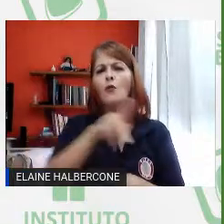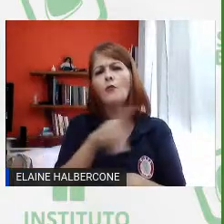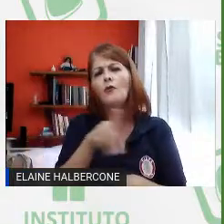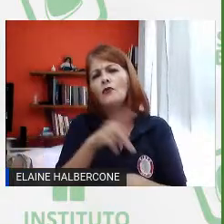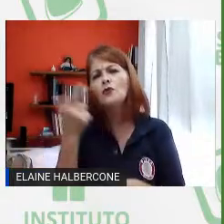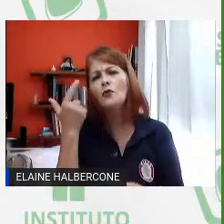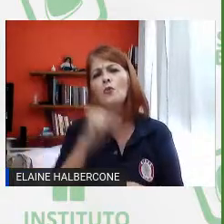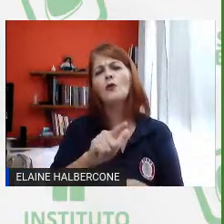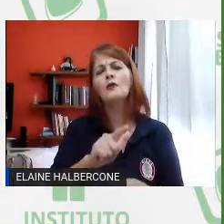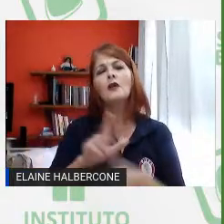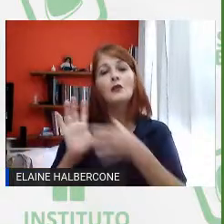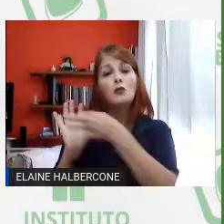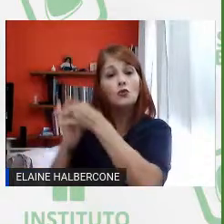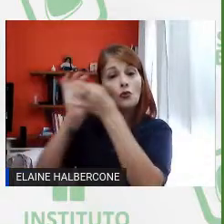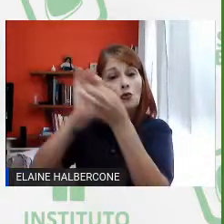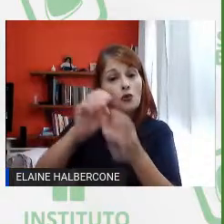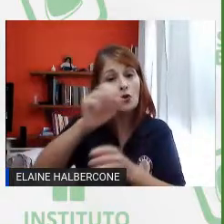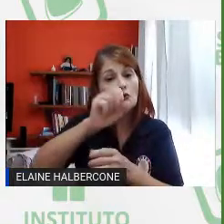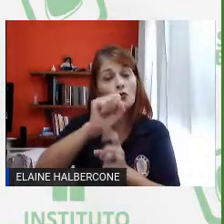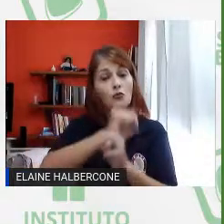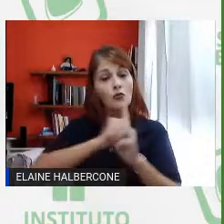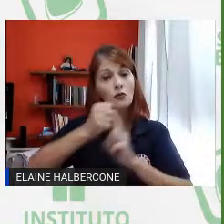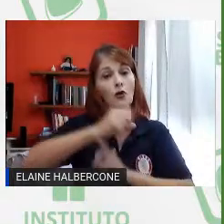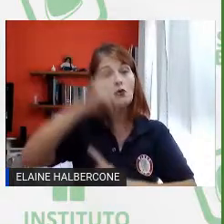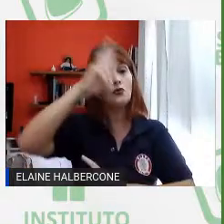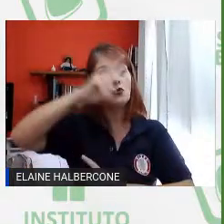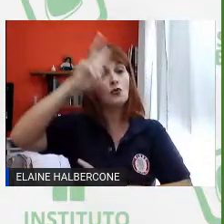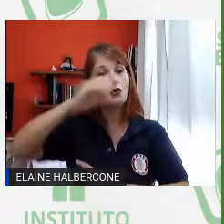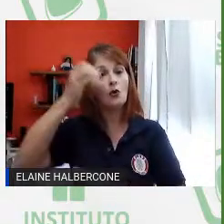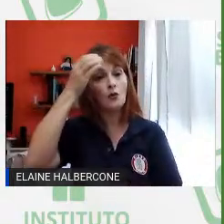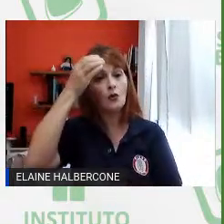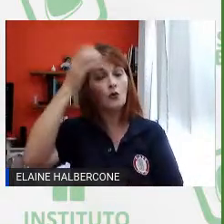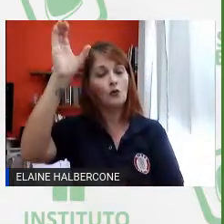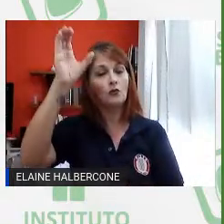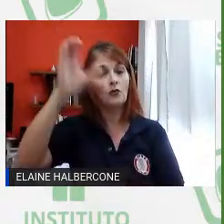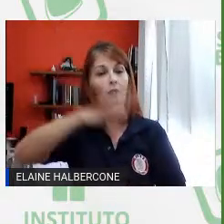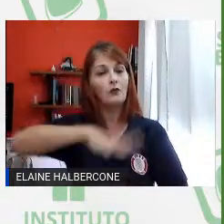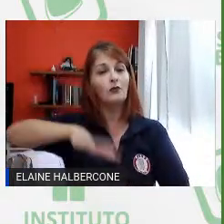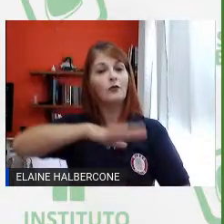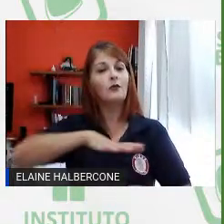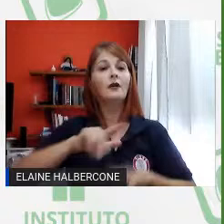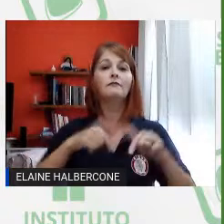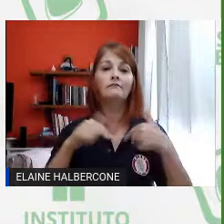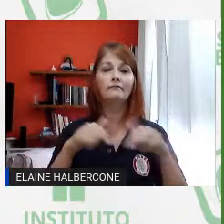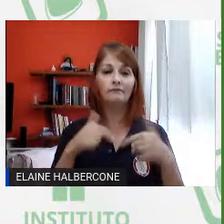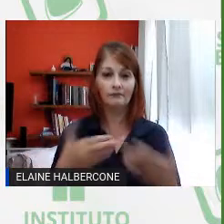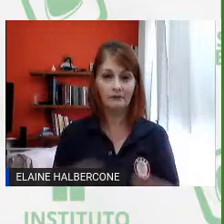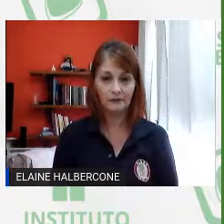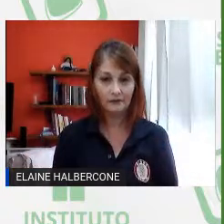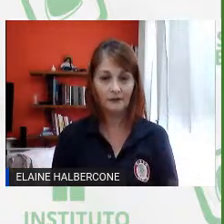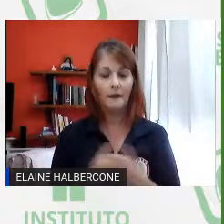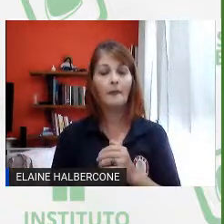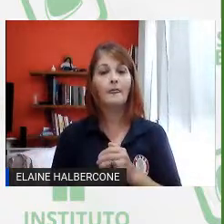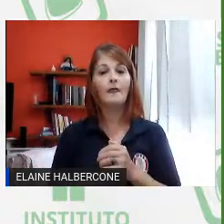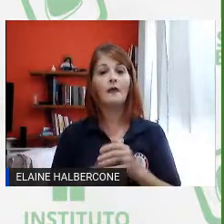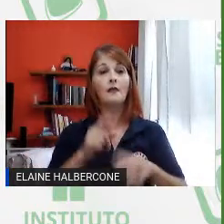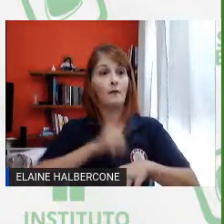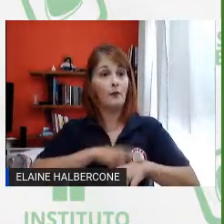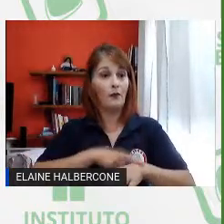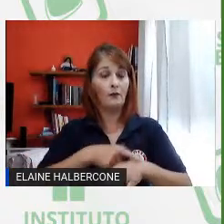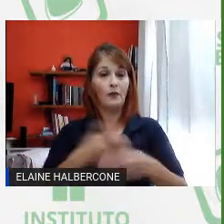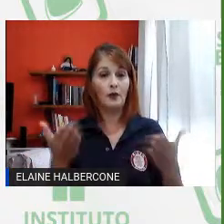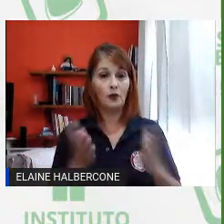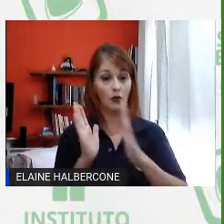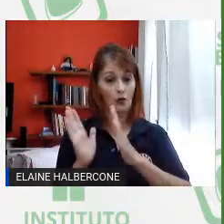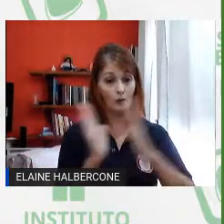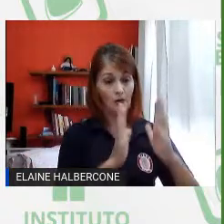contextos sociais, históricos e culturais do ambiente que atuará. E esse momento que a gente viveu no primeiro módulo da